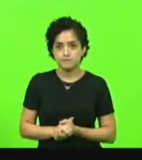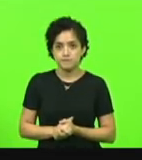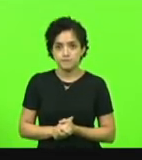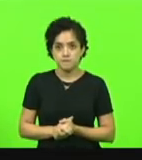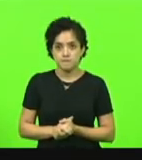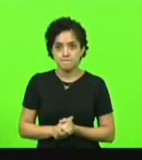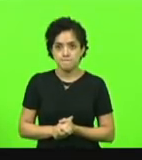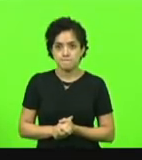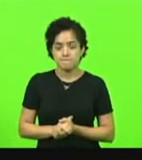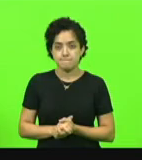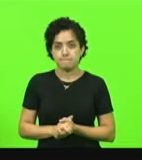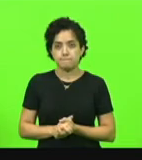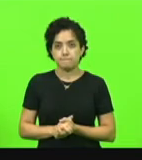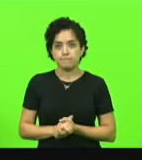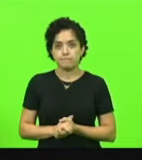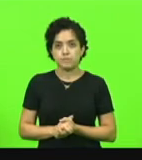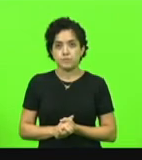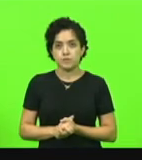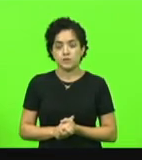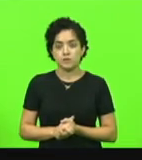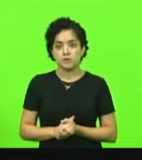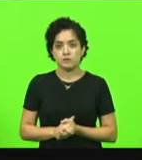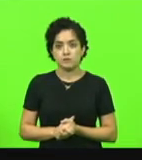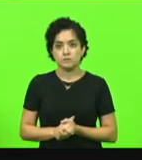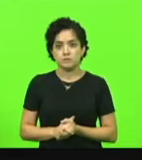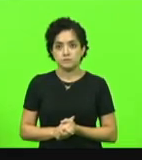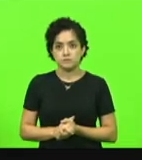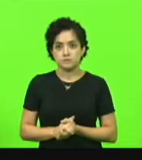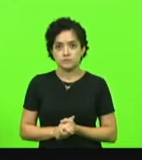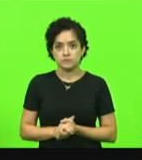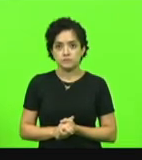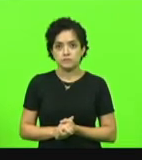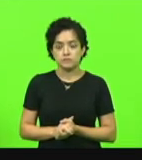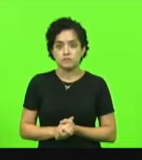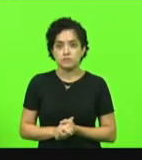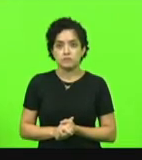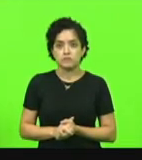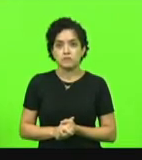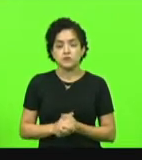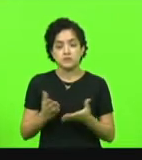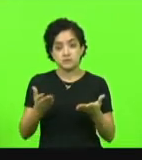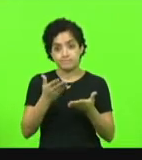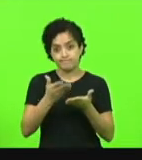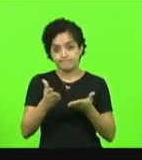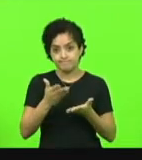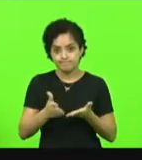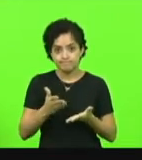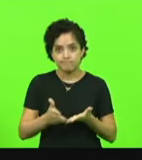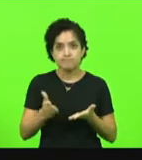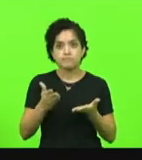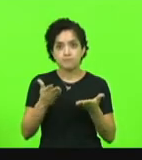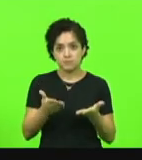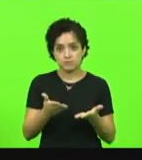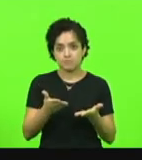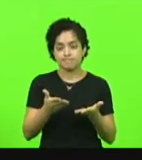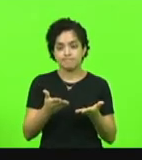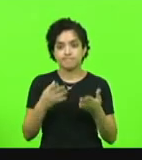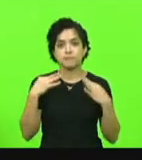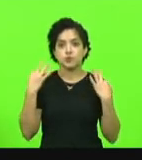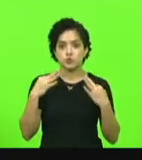Capinzal a Piratuba, um lixo de estrada. Piratuba, vão acabar perdendo ainda vários hóspedes desse formato aqui,